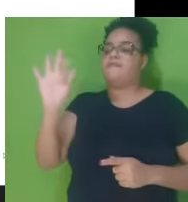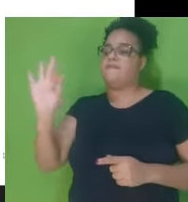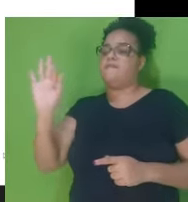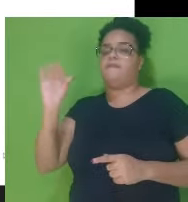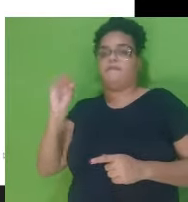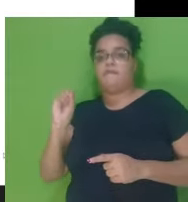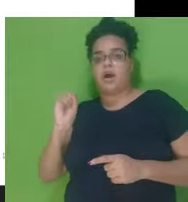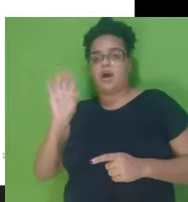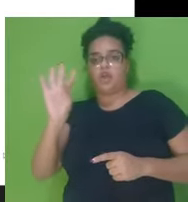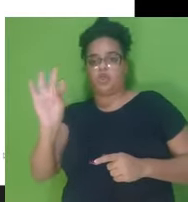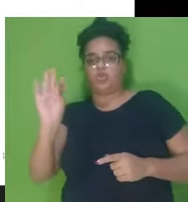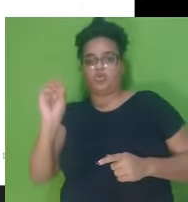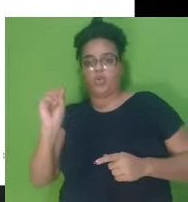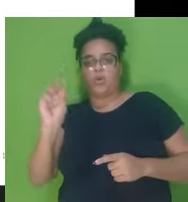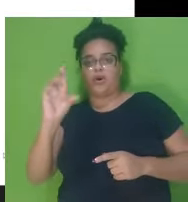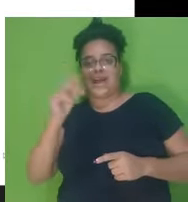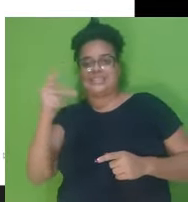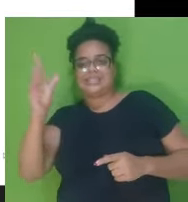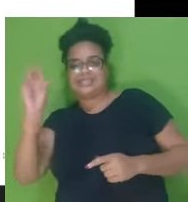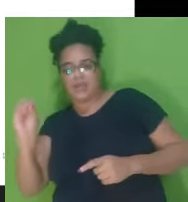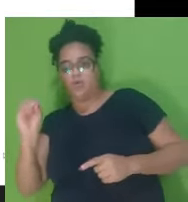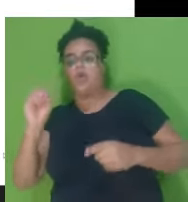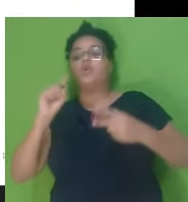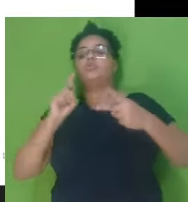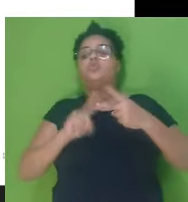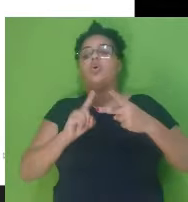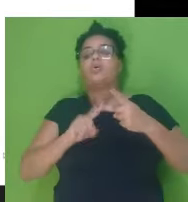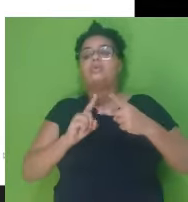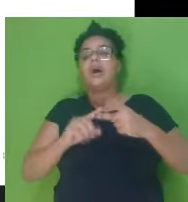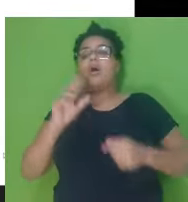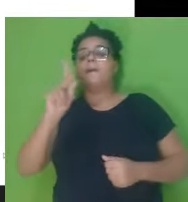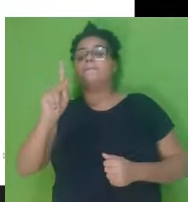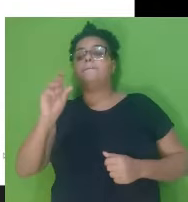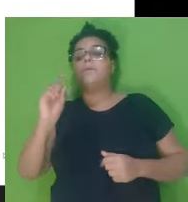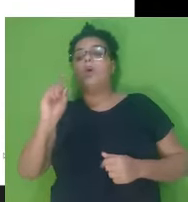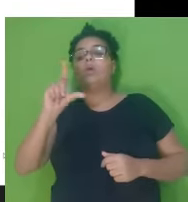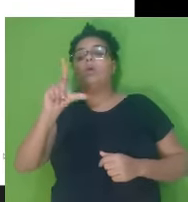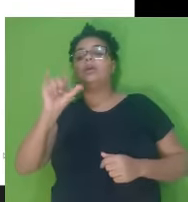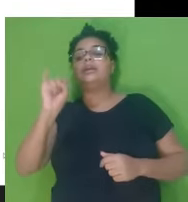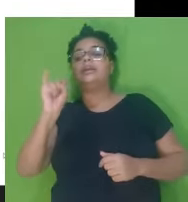fatoração do polinômio x3 menos 8.